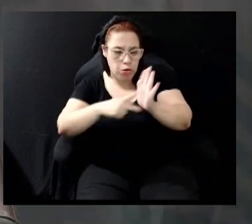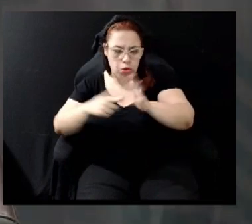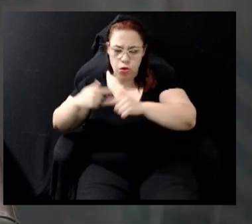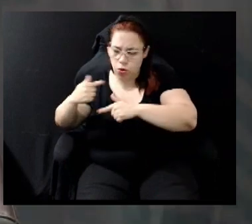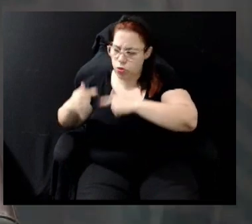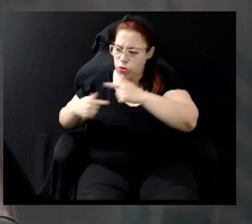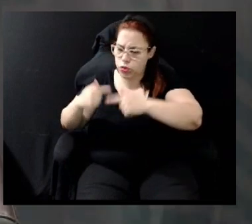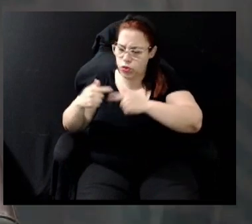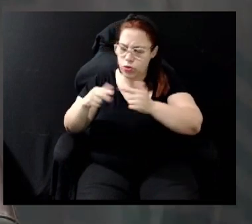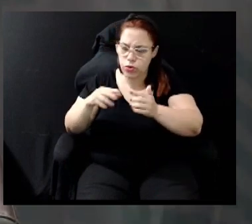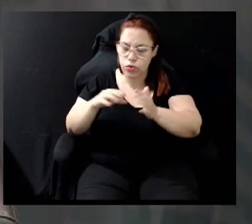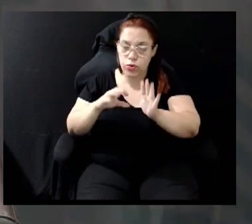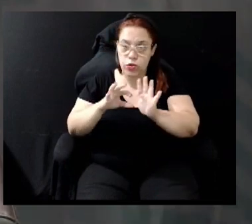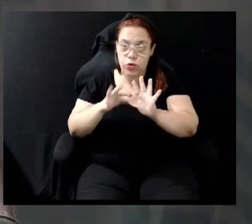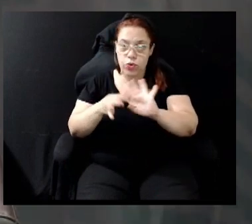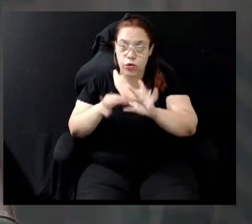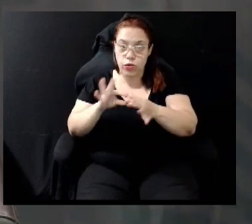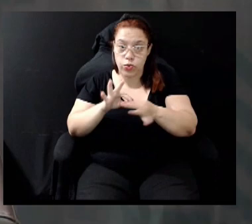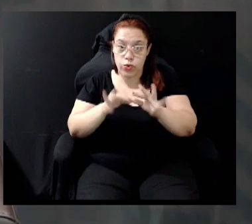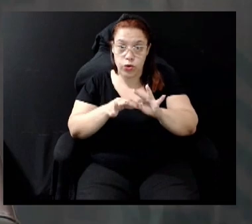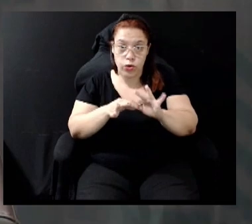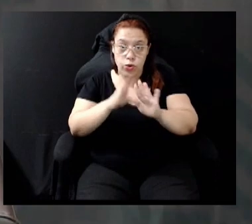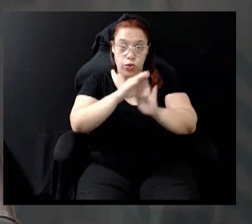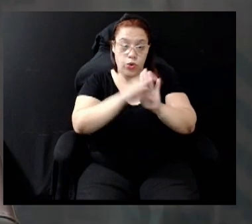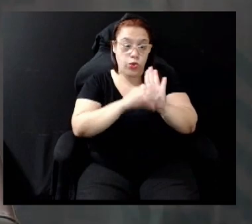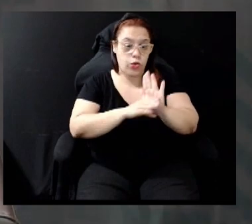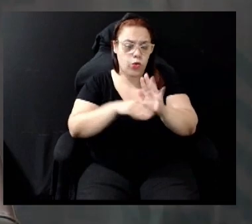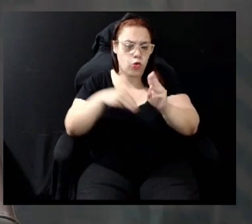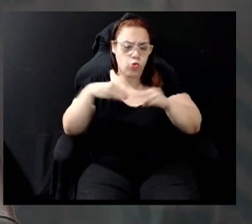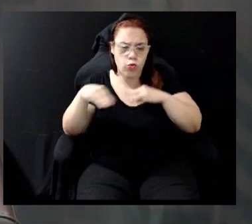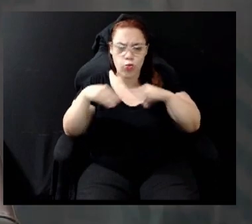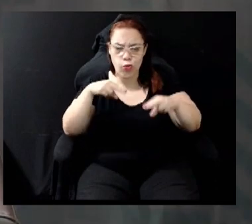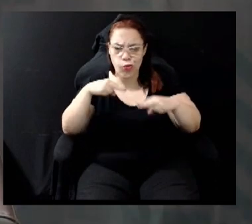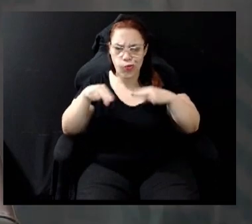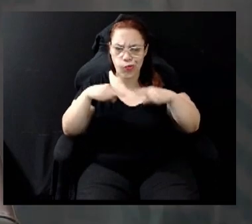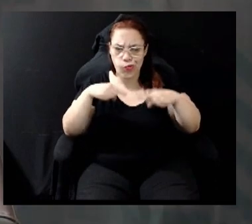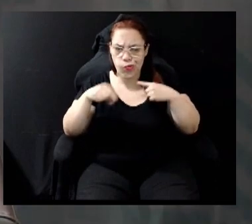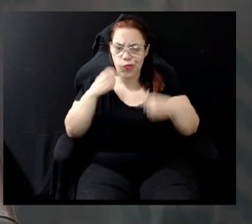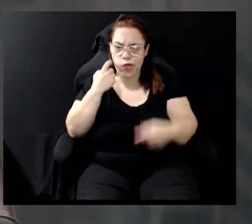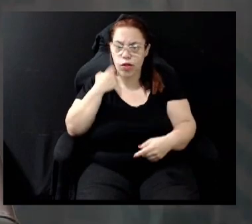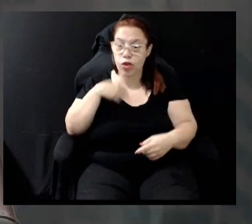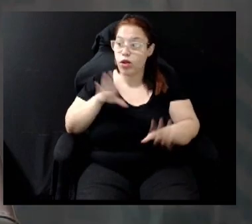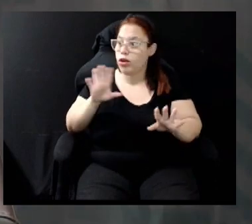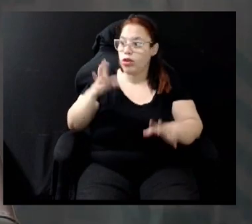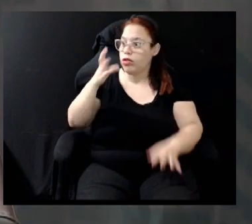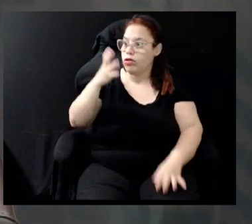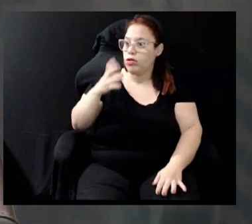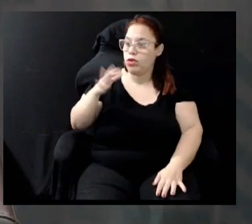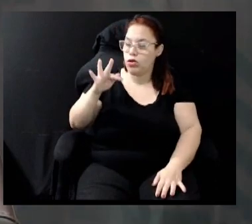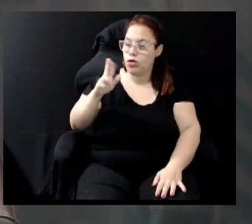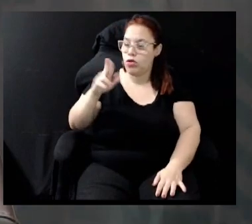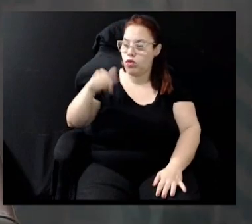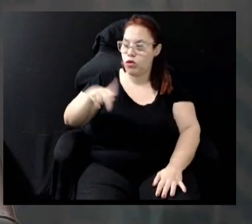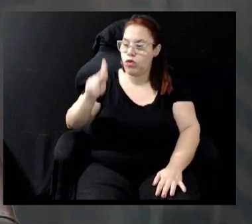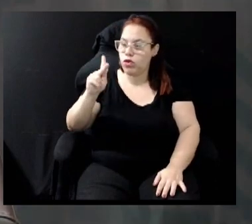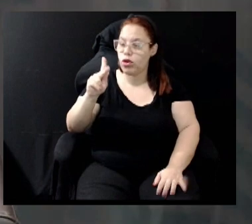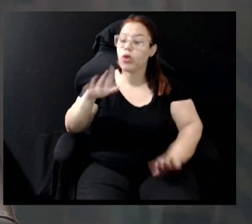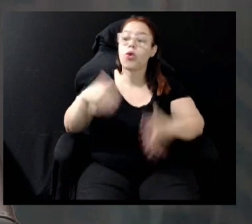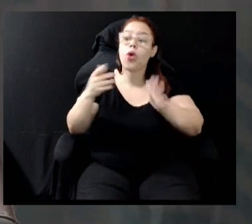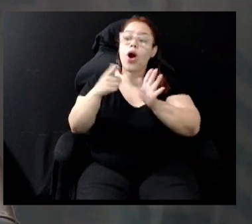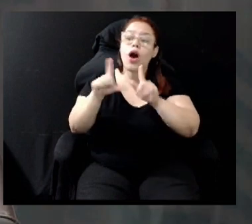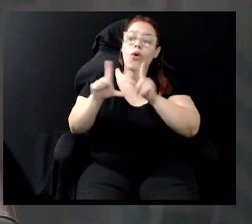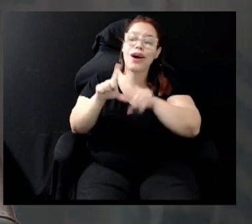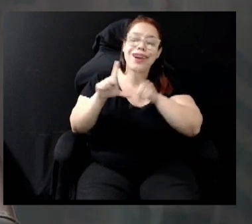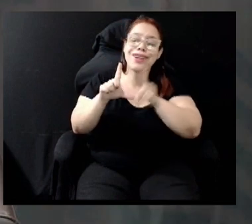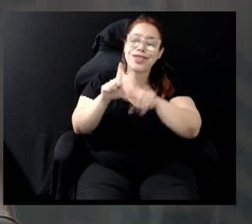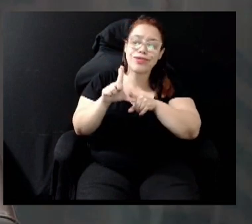conteúdo musical fazia sentido. Hoje você vê, não, pelo amor de Deus, sem julgamento, mas o funk, né? Qual é a letra do funk? É a letra